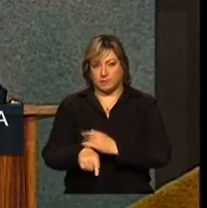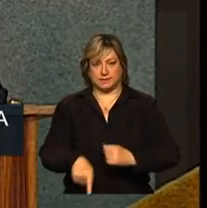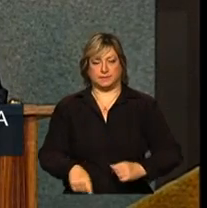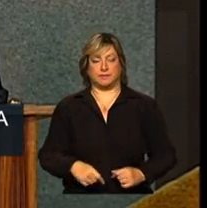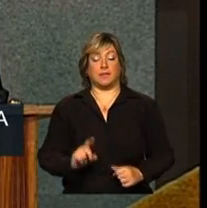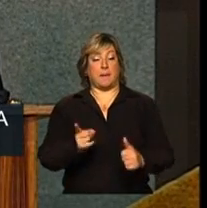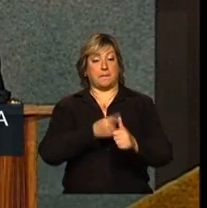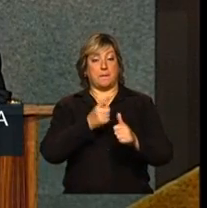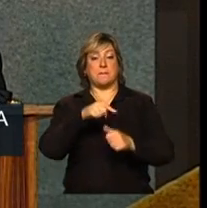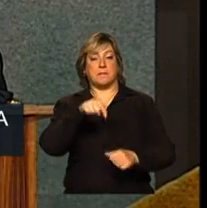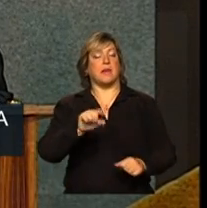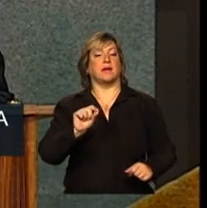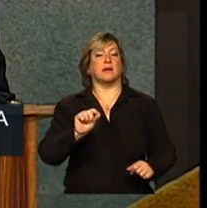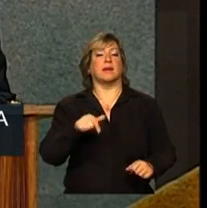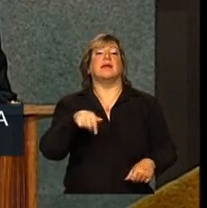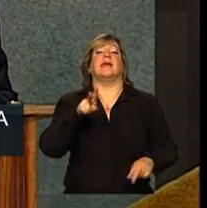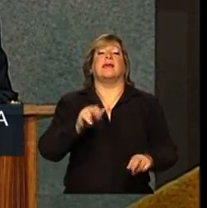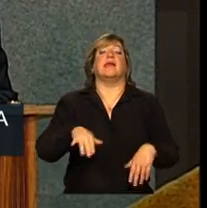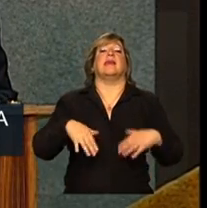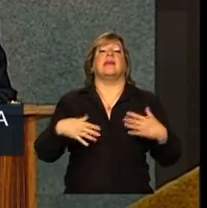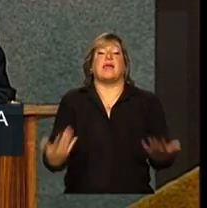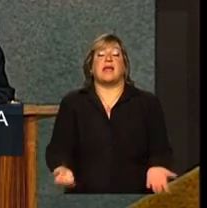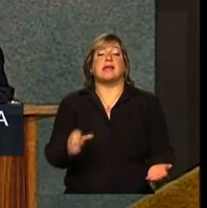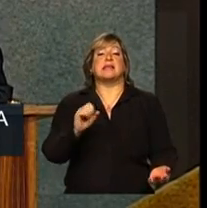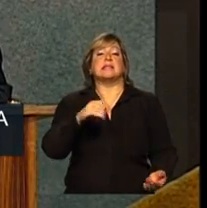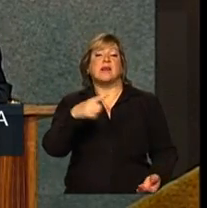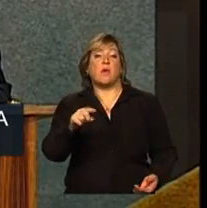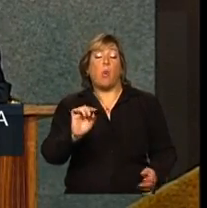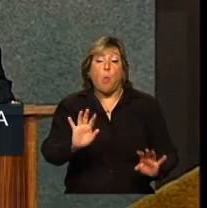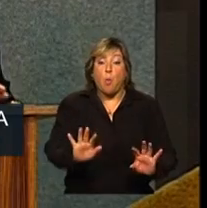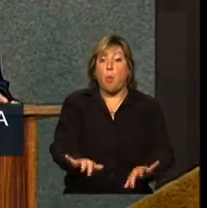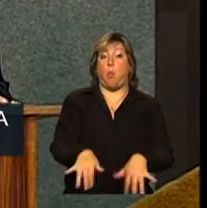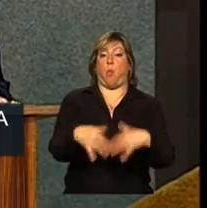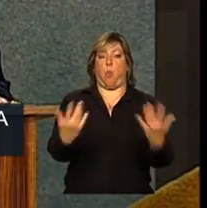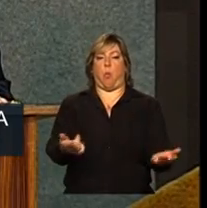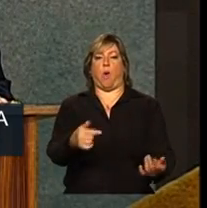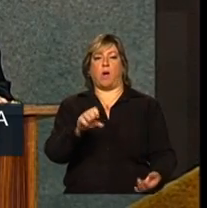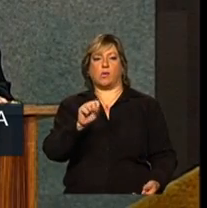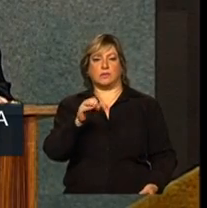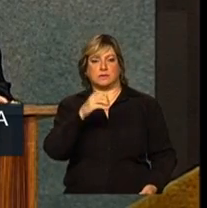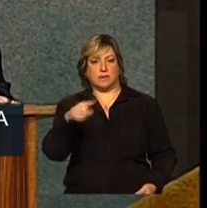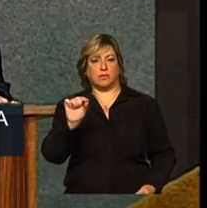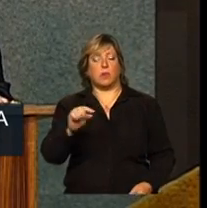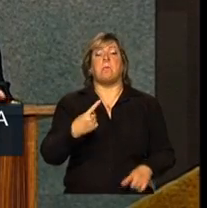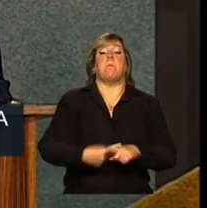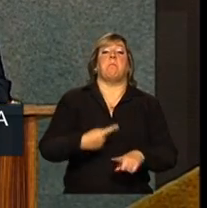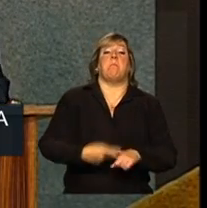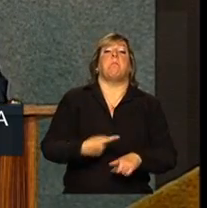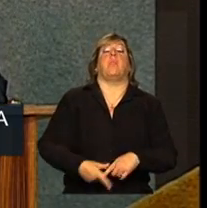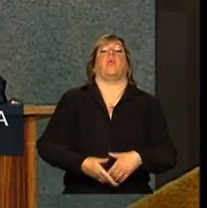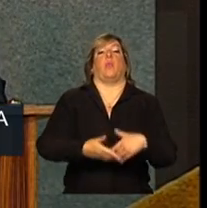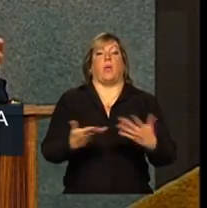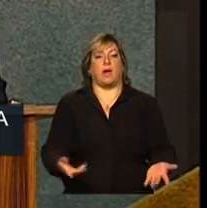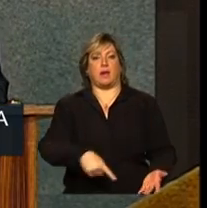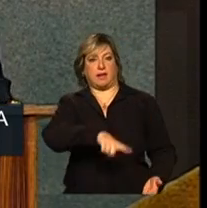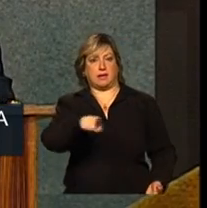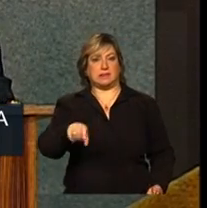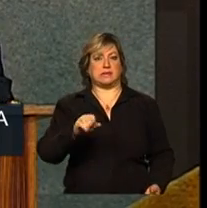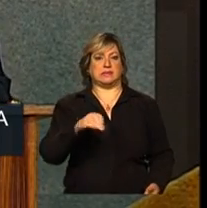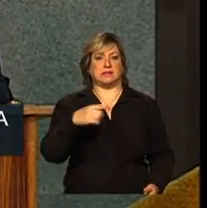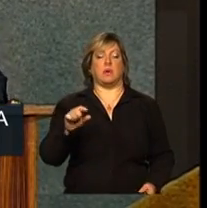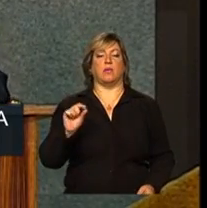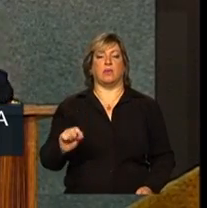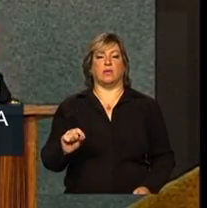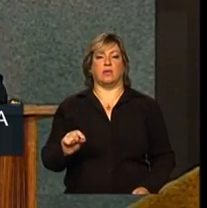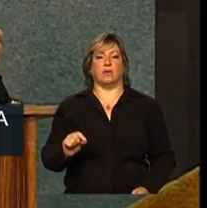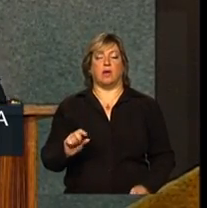delas é quem são, quais são e por que são o que nós podemos chamar aqui